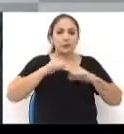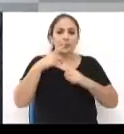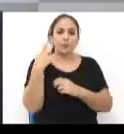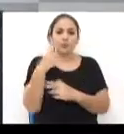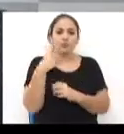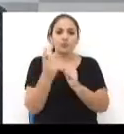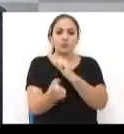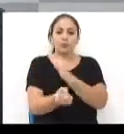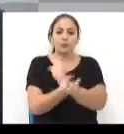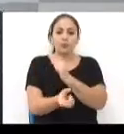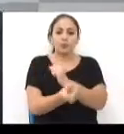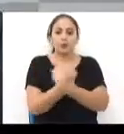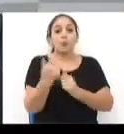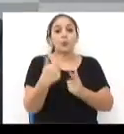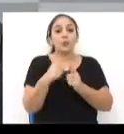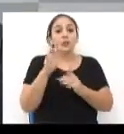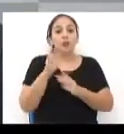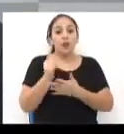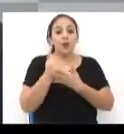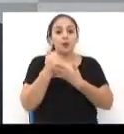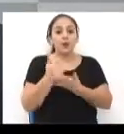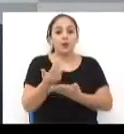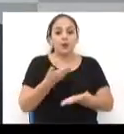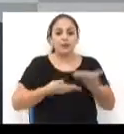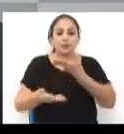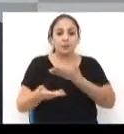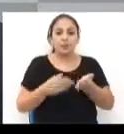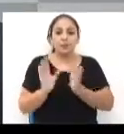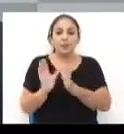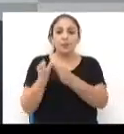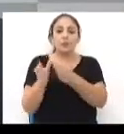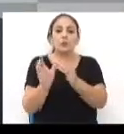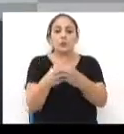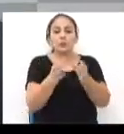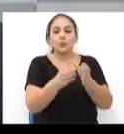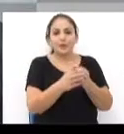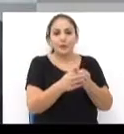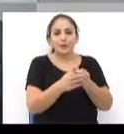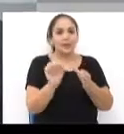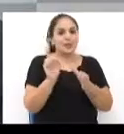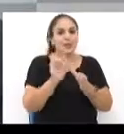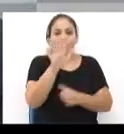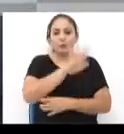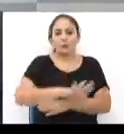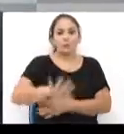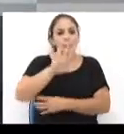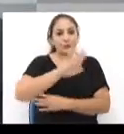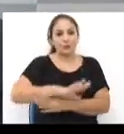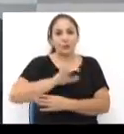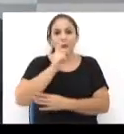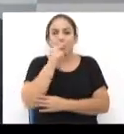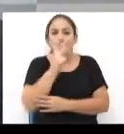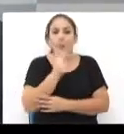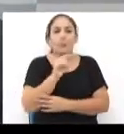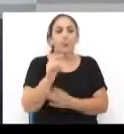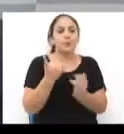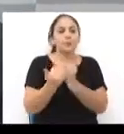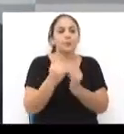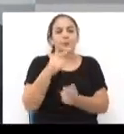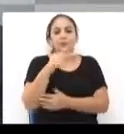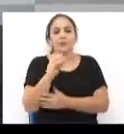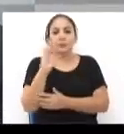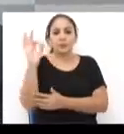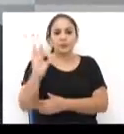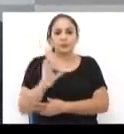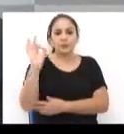e corruptor, porque favorece o atendimento de panelas políticas e não ao grosso do eleitorado, que diríamos aí 70%